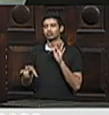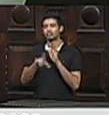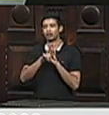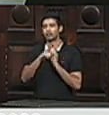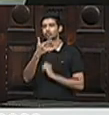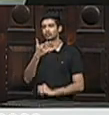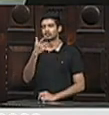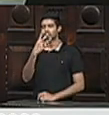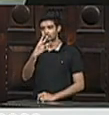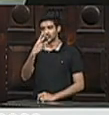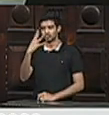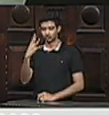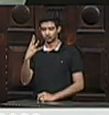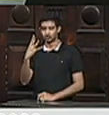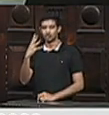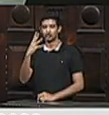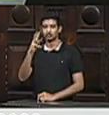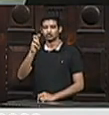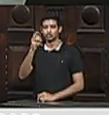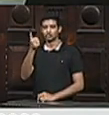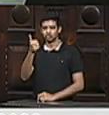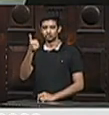um desembargador que entrou de